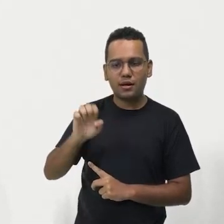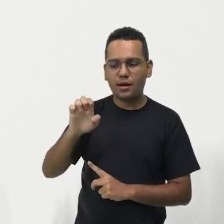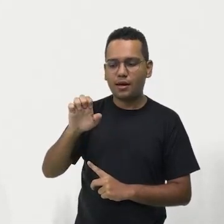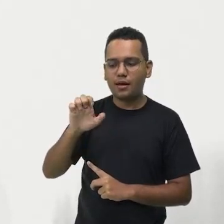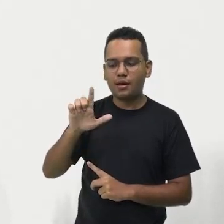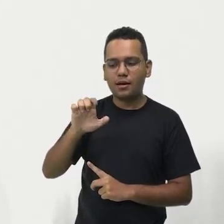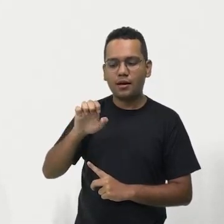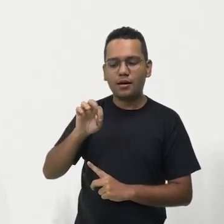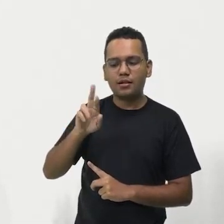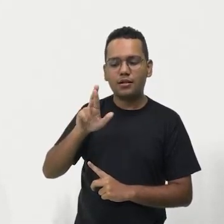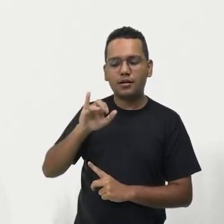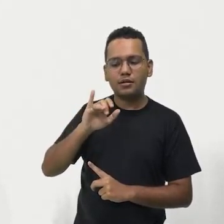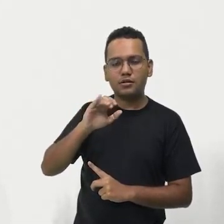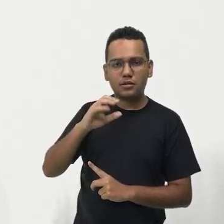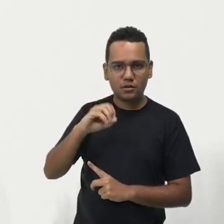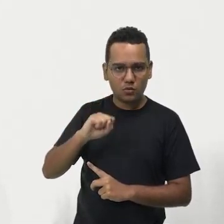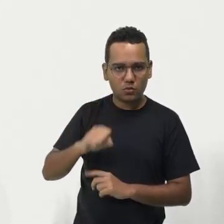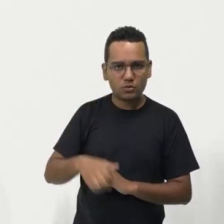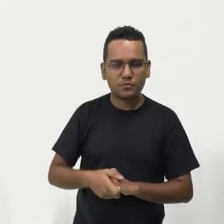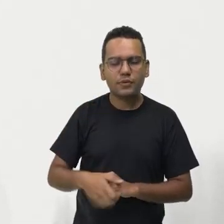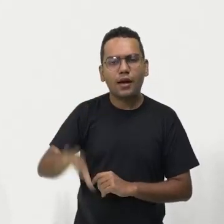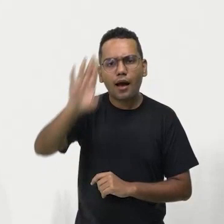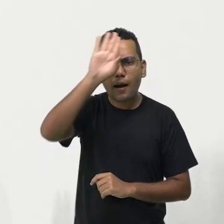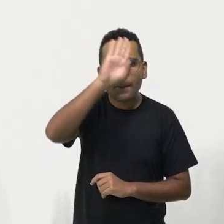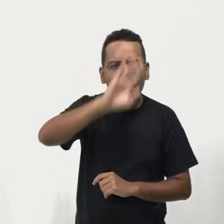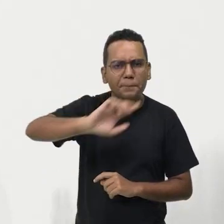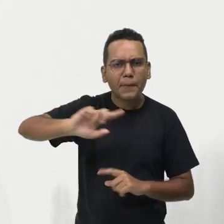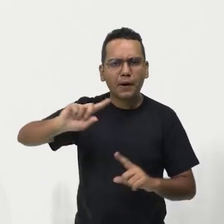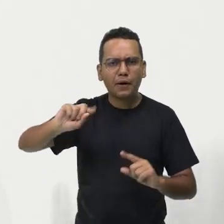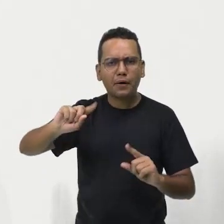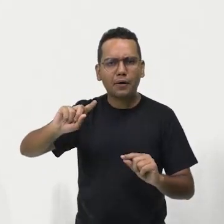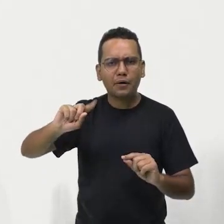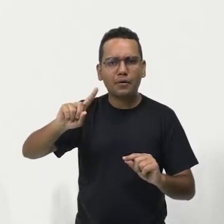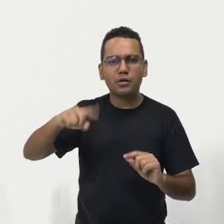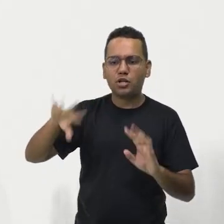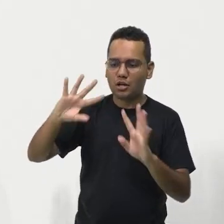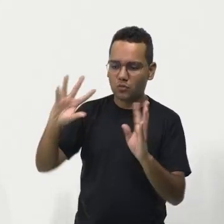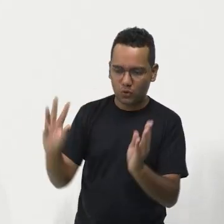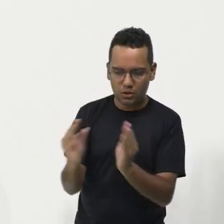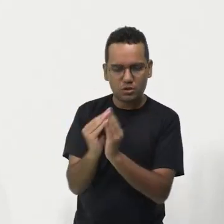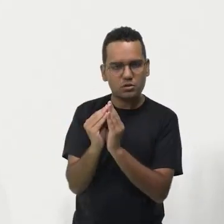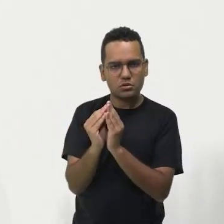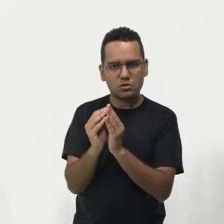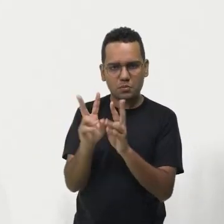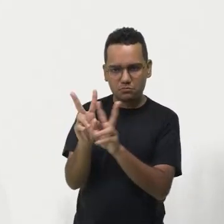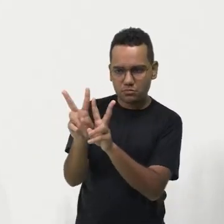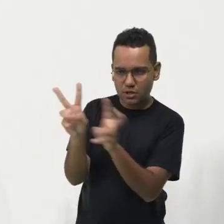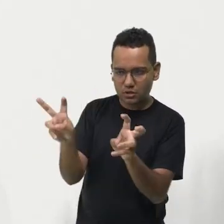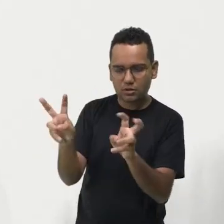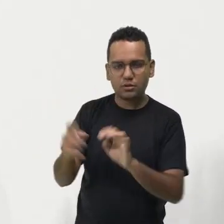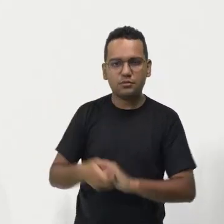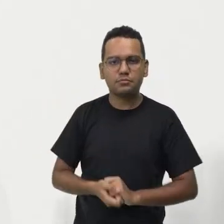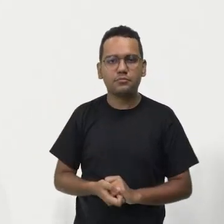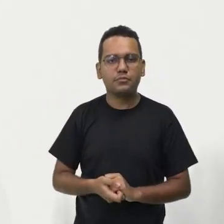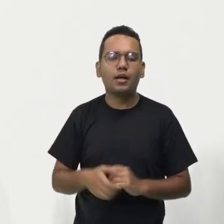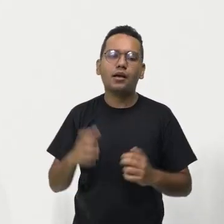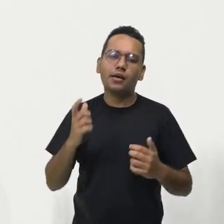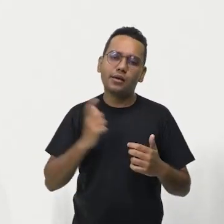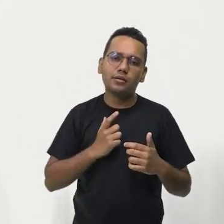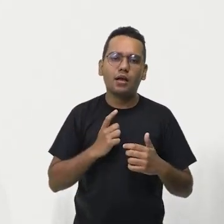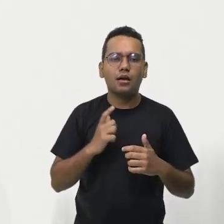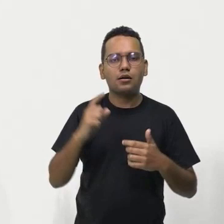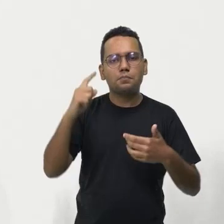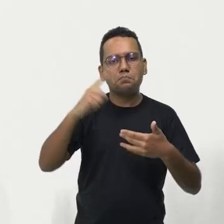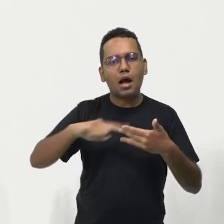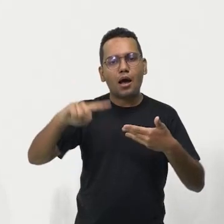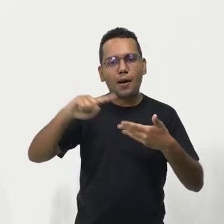resumo. Então, a informação principal, a ideia principal, ela está presente no nosso resumo, certo? E temos informações